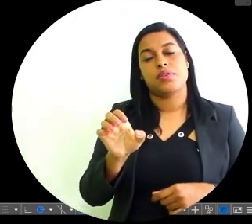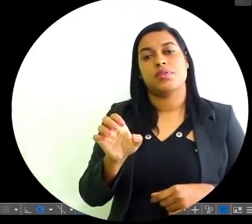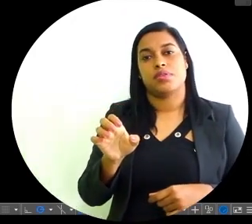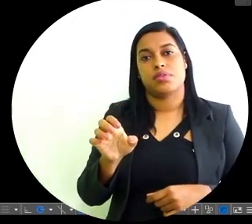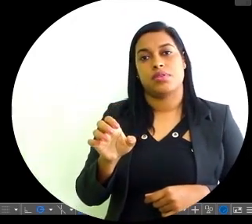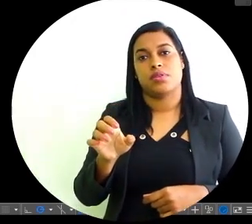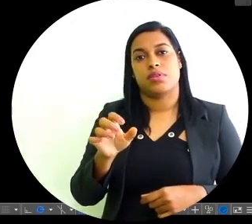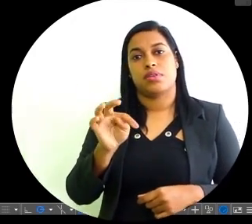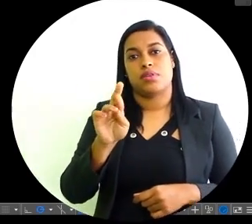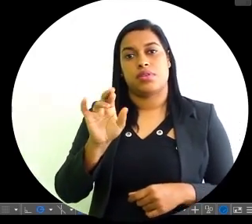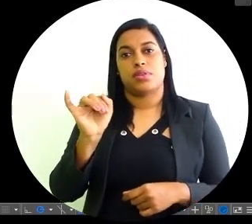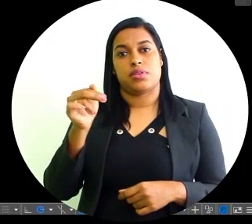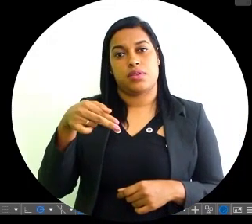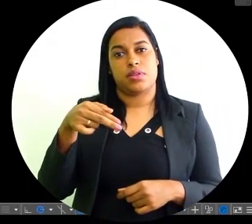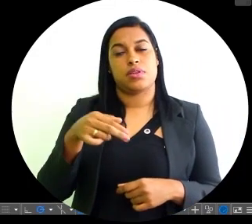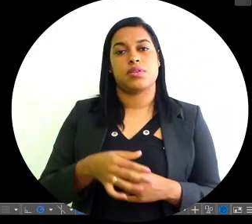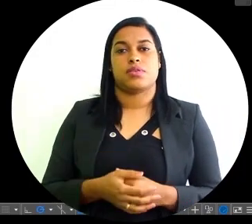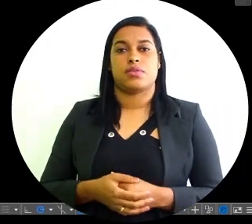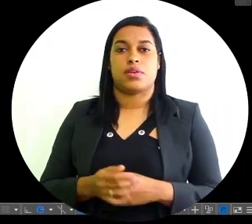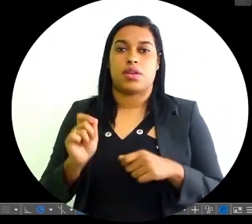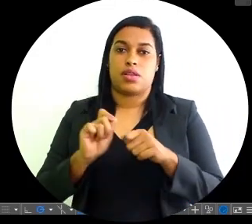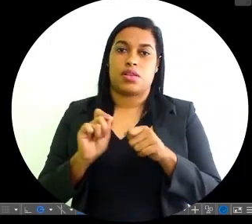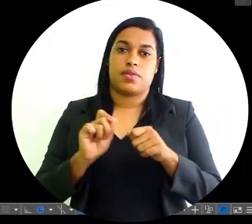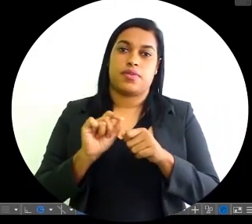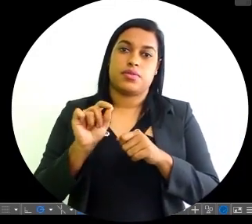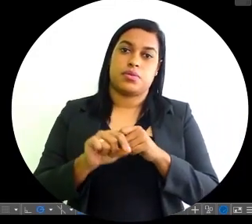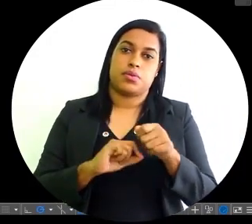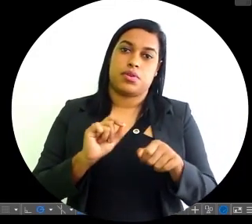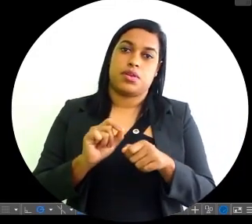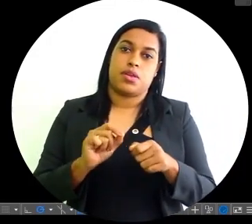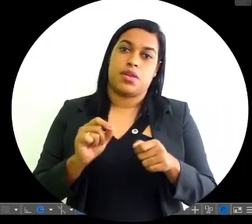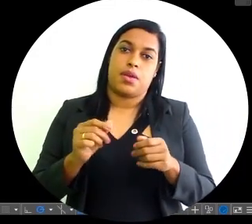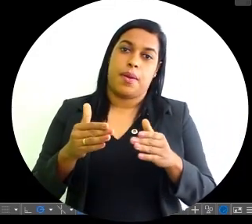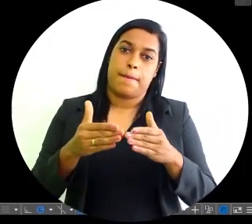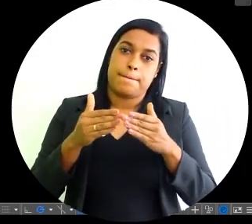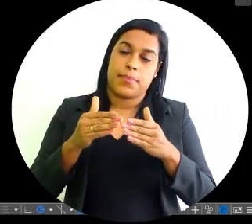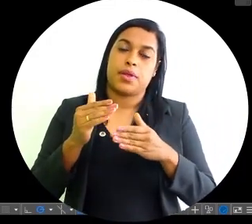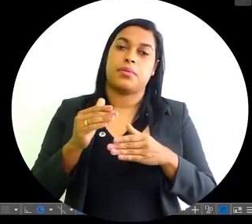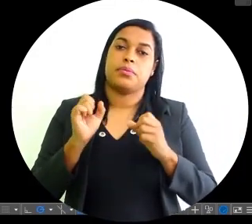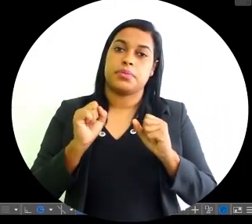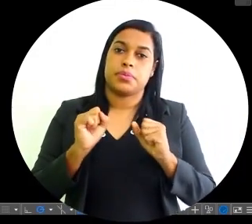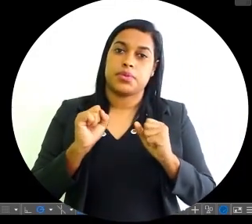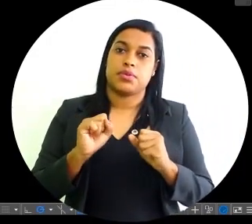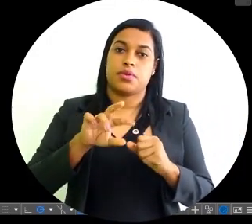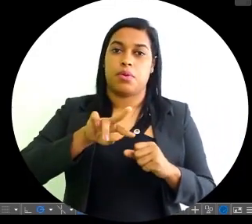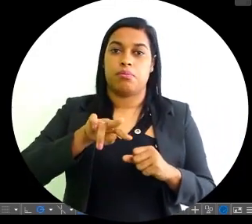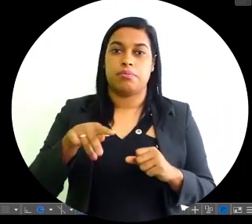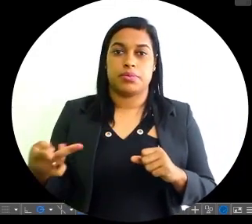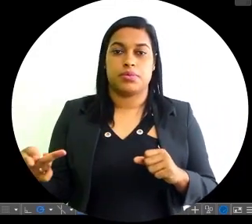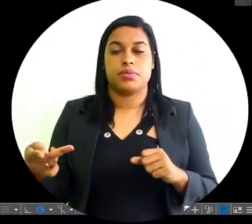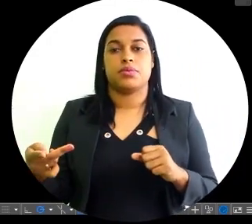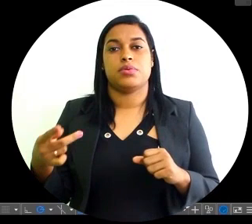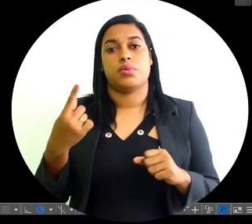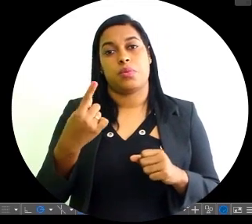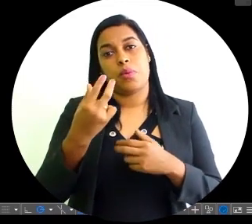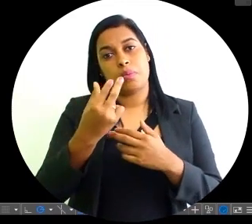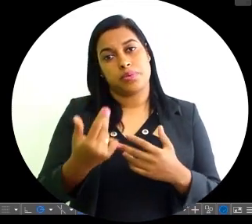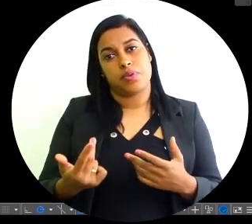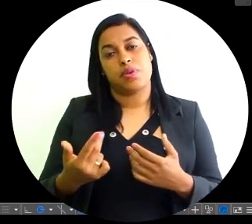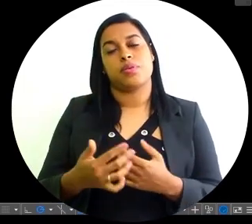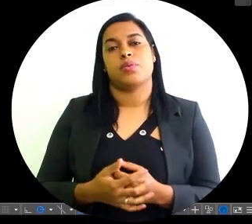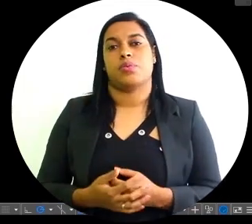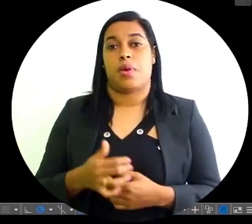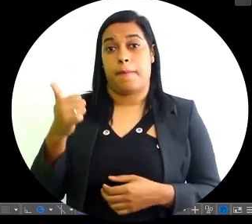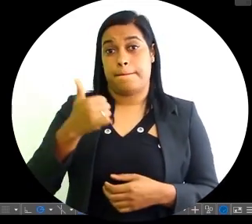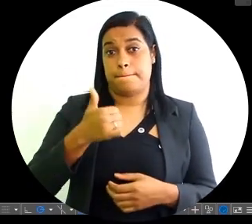Trim, Fillet, e o que ela faz é permitir que eu arredonde, por exemplo, o canto de um objeto, né? Então a primeira